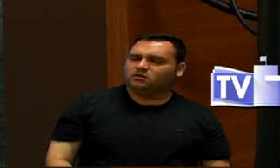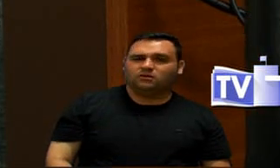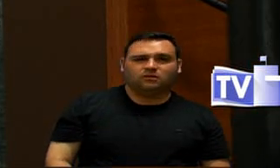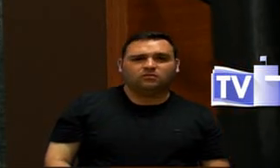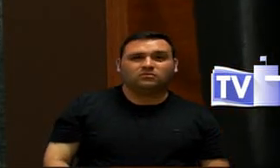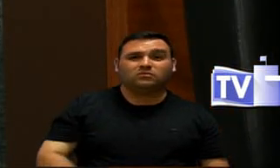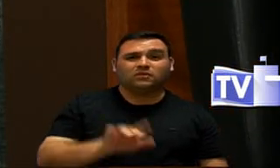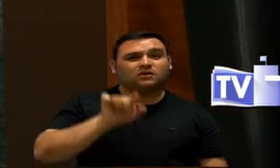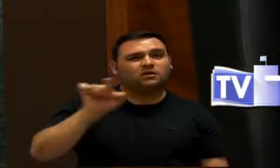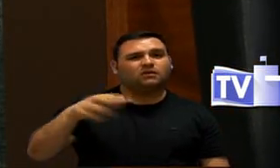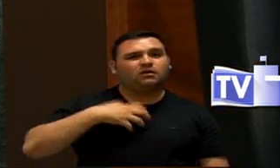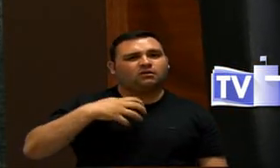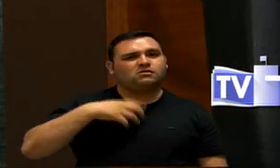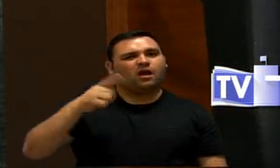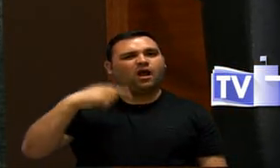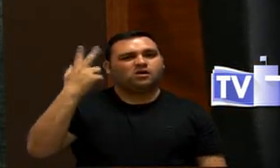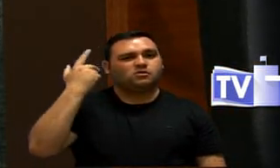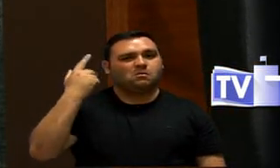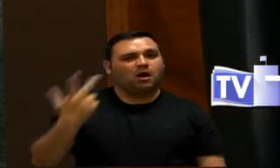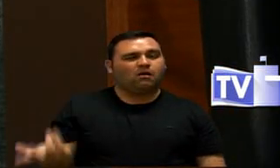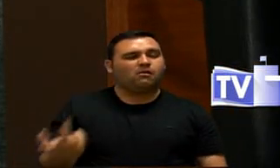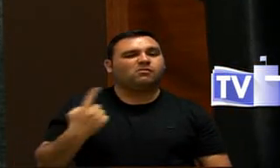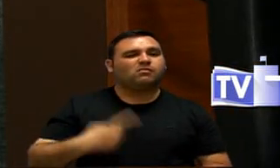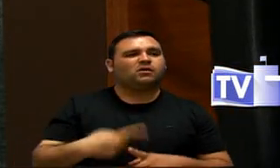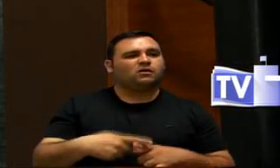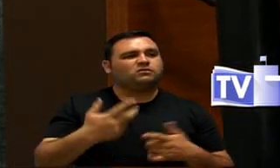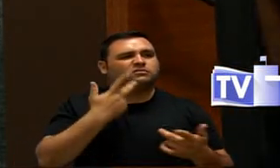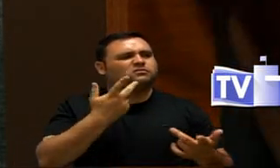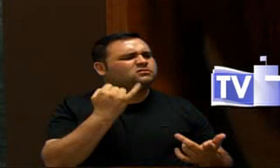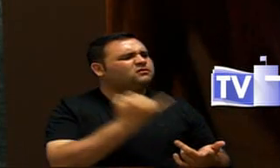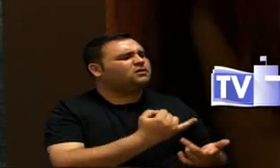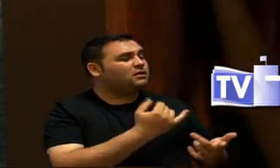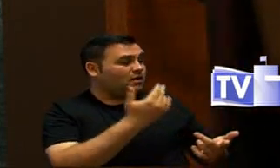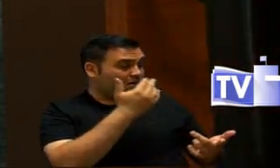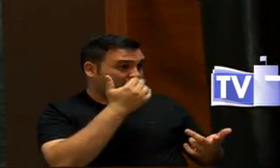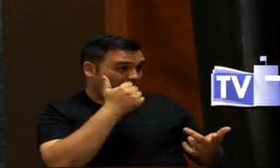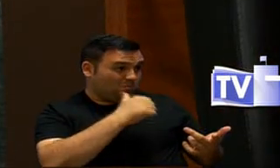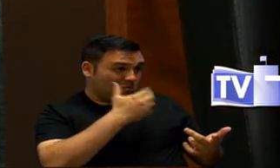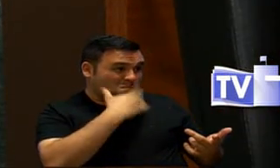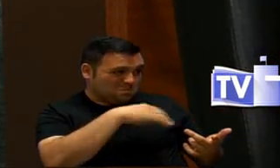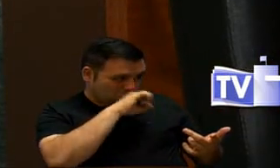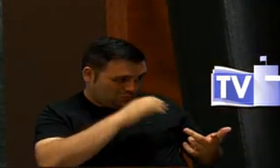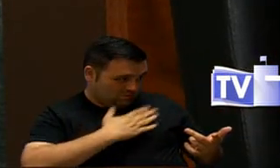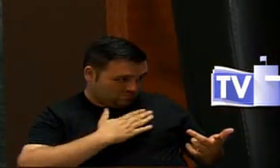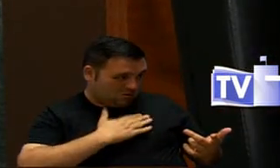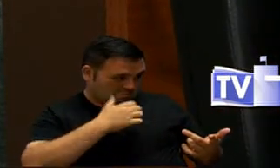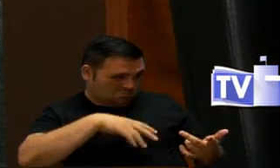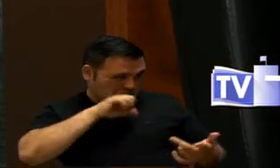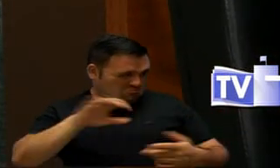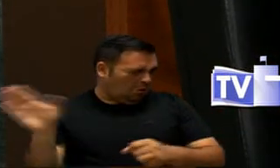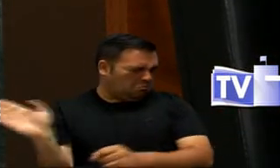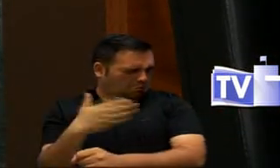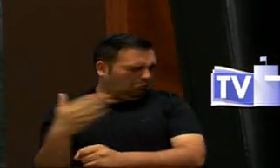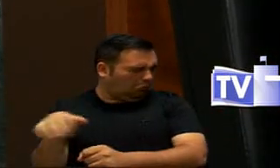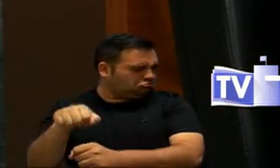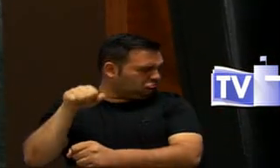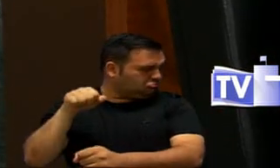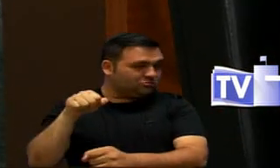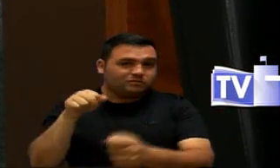Né? Só que para ele era normal. Porque ele falou assim, ah, meu pai batia na minha mãe. Então, para ele,